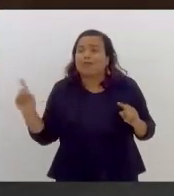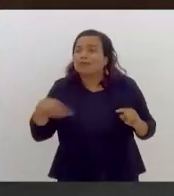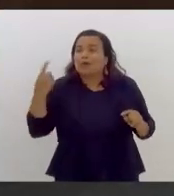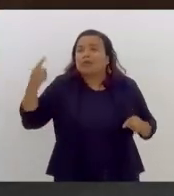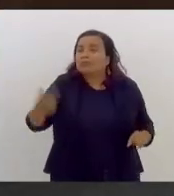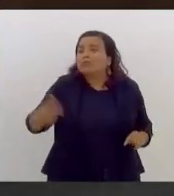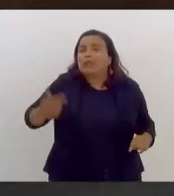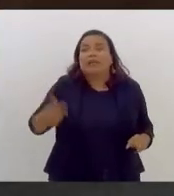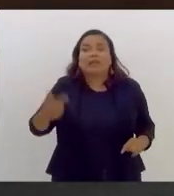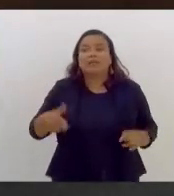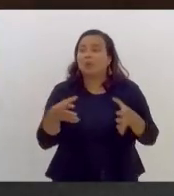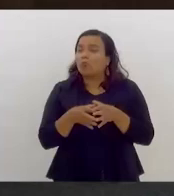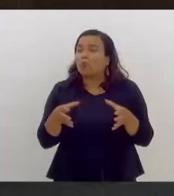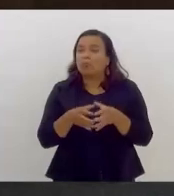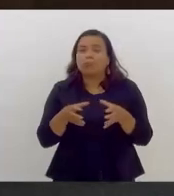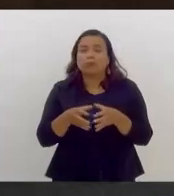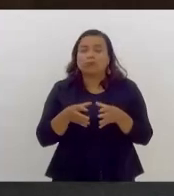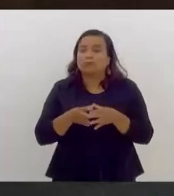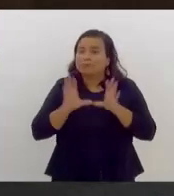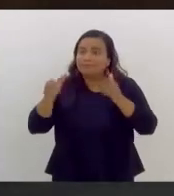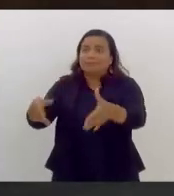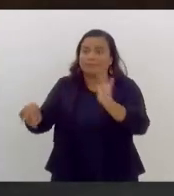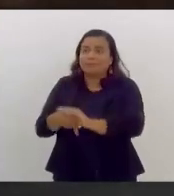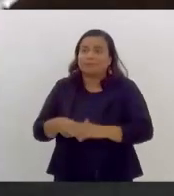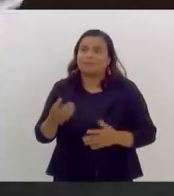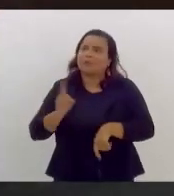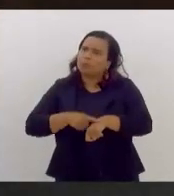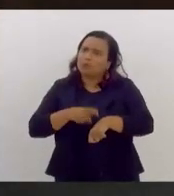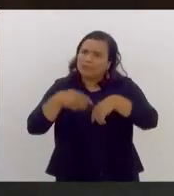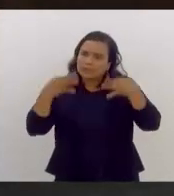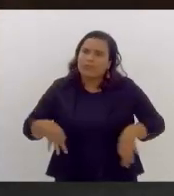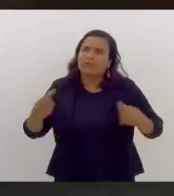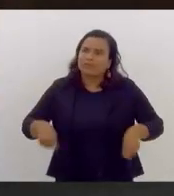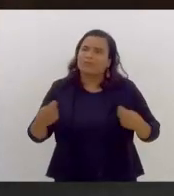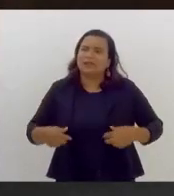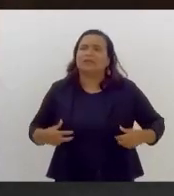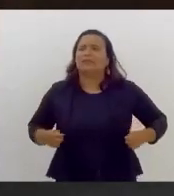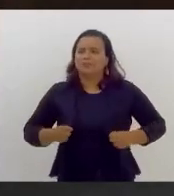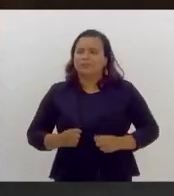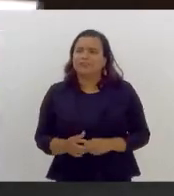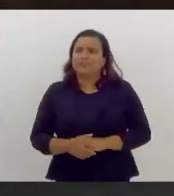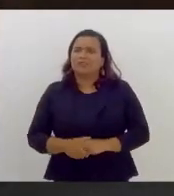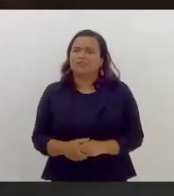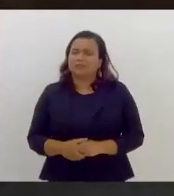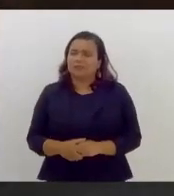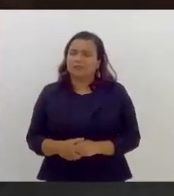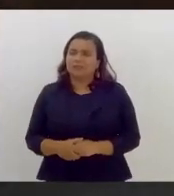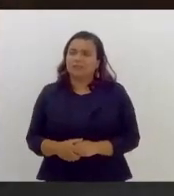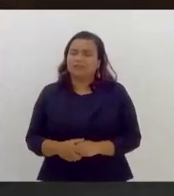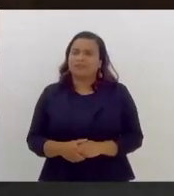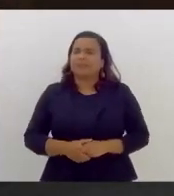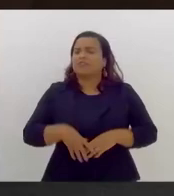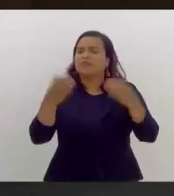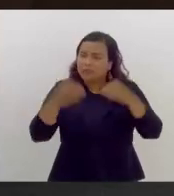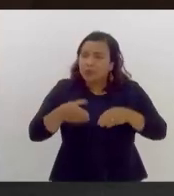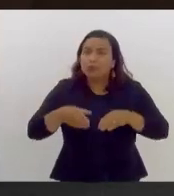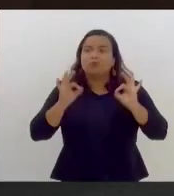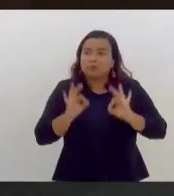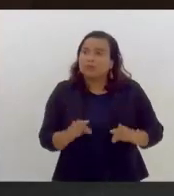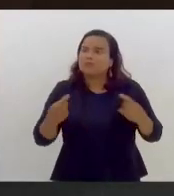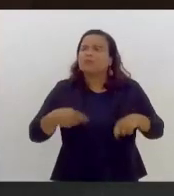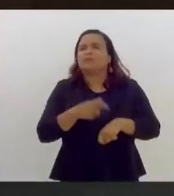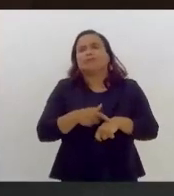temos equipe para isso. Tem que ter um momento certo de fazer o concurso público para isso.